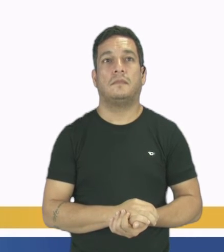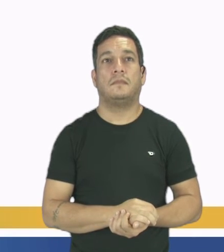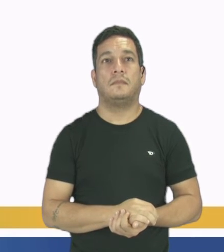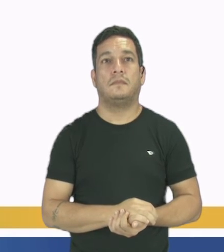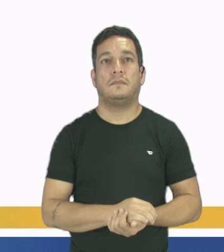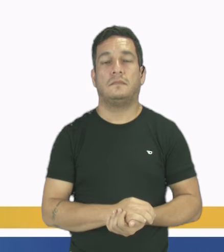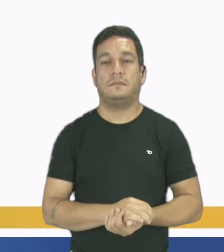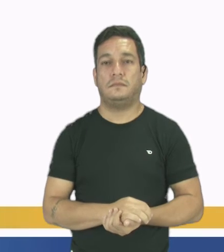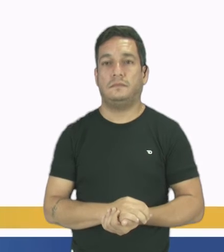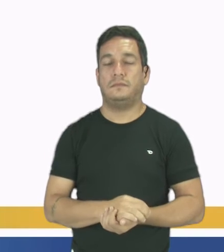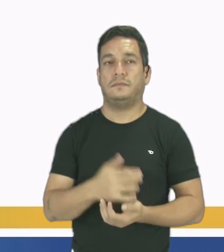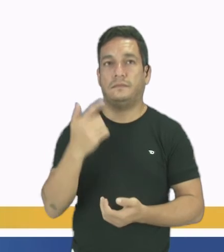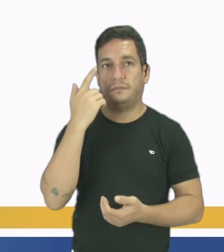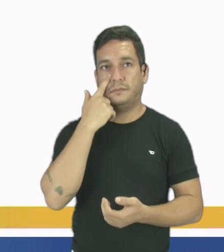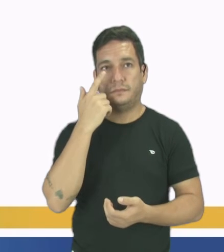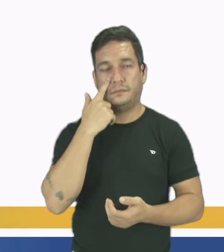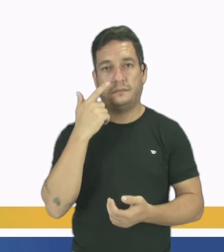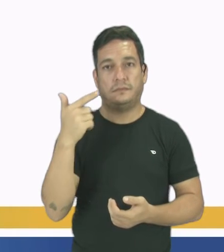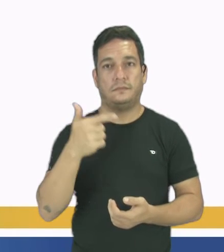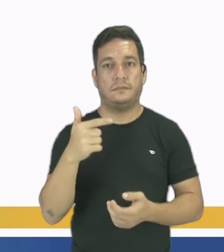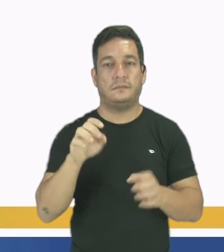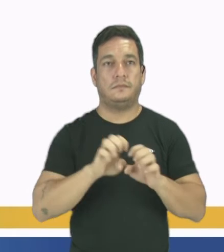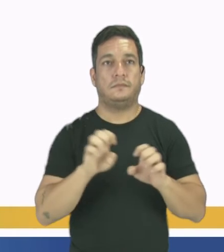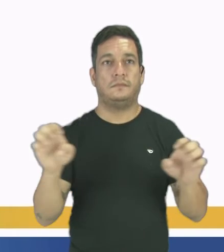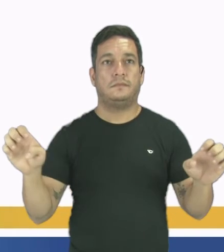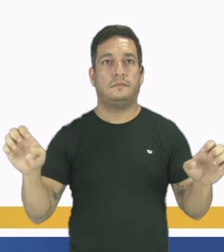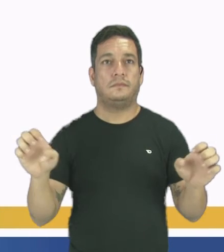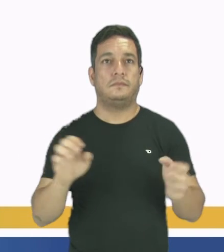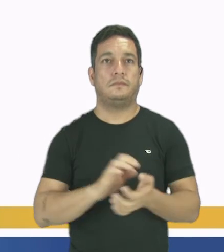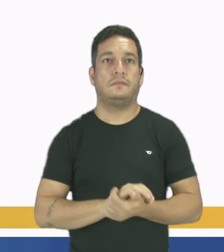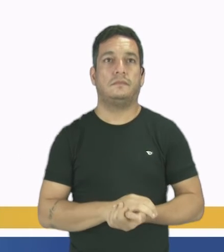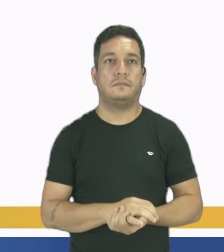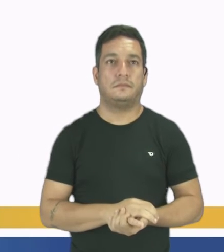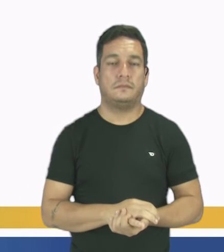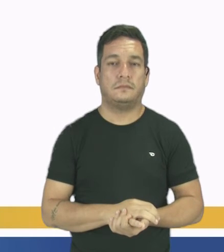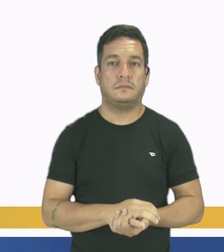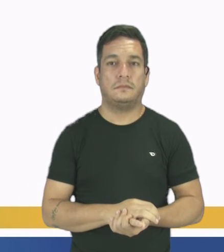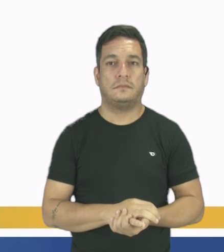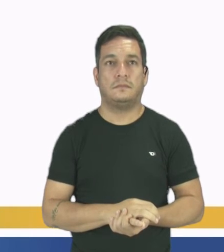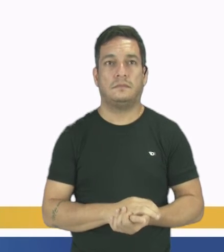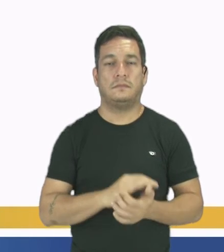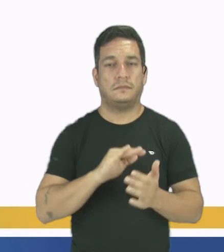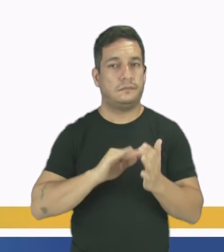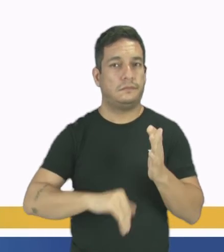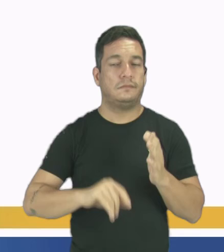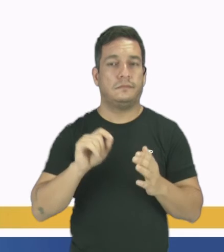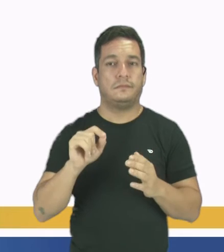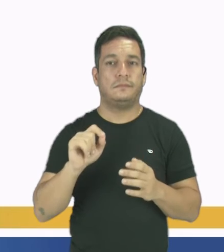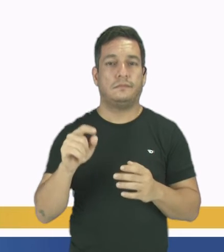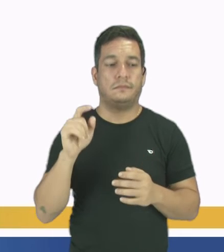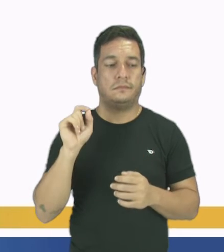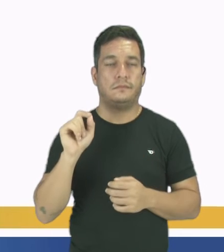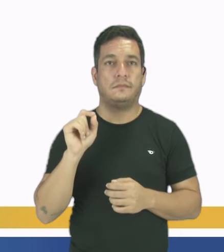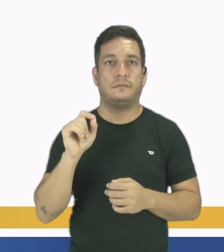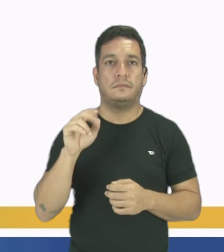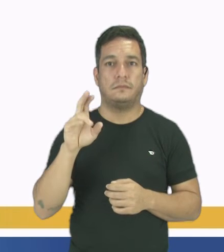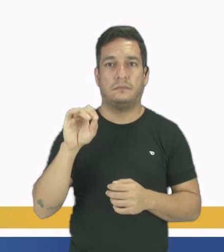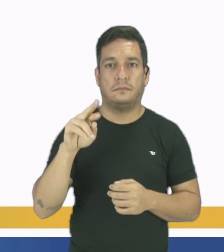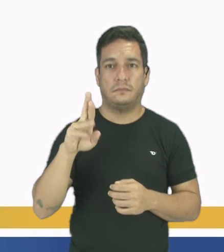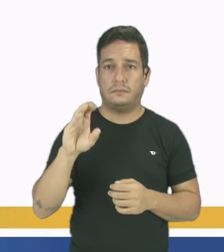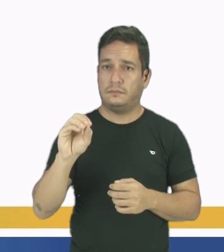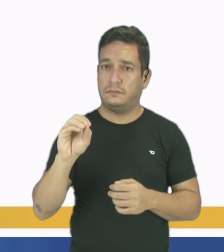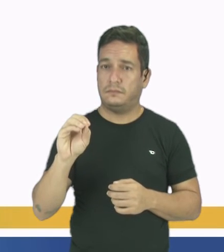Agora nós vamos trabalhar a segunda equação da mesma forma. Nós vamos extrair o